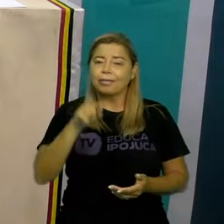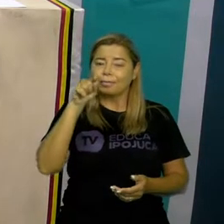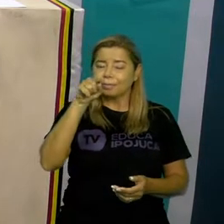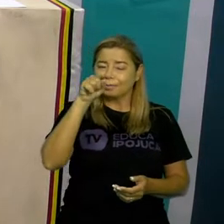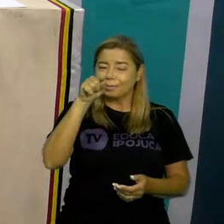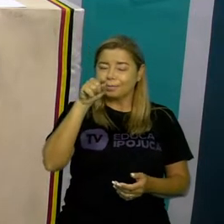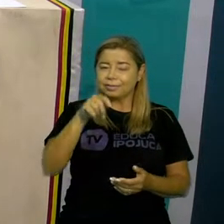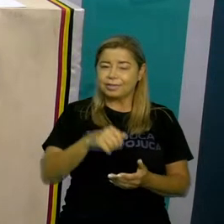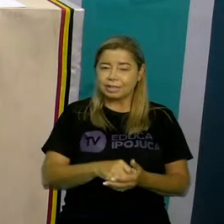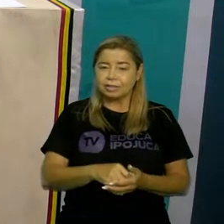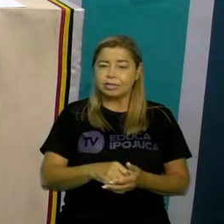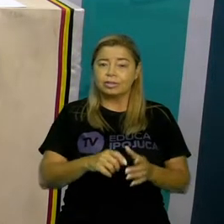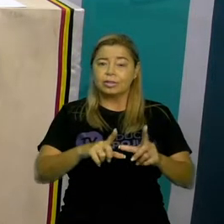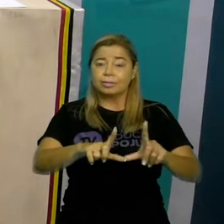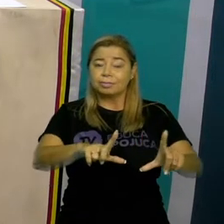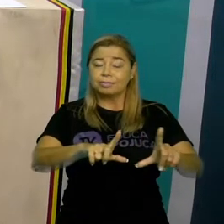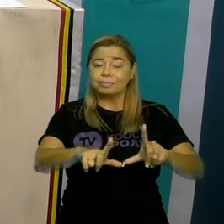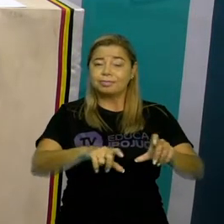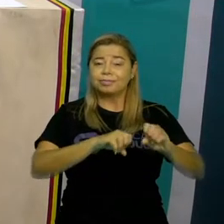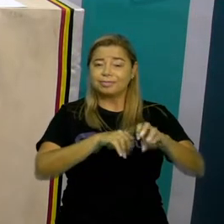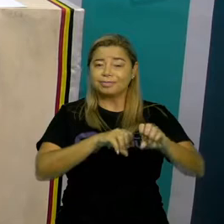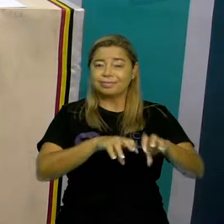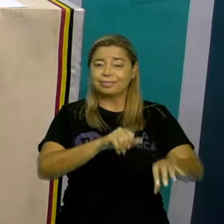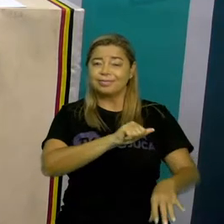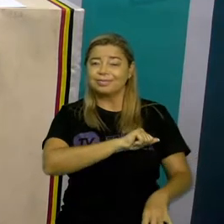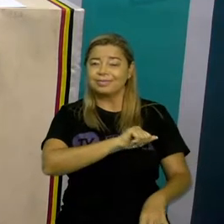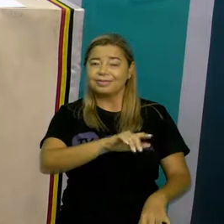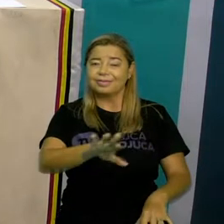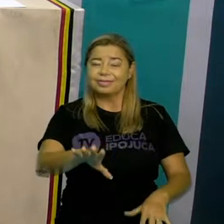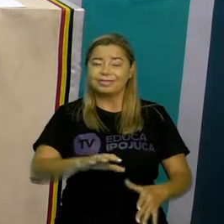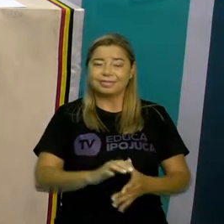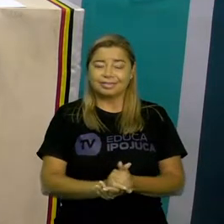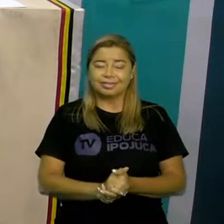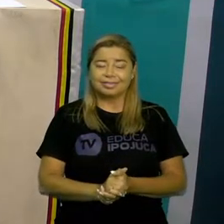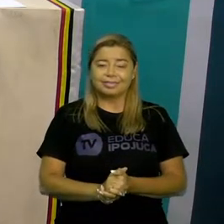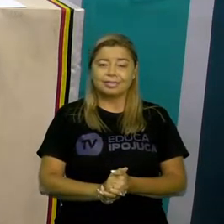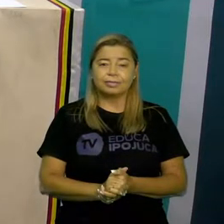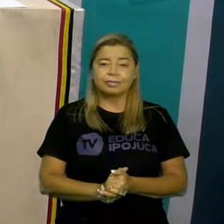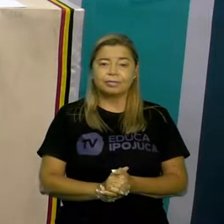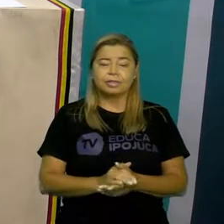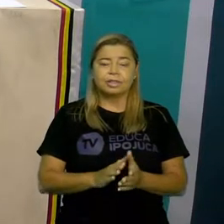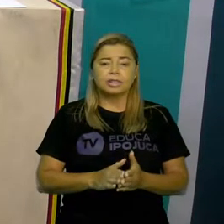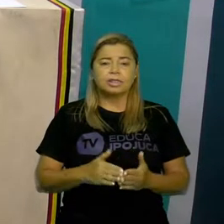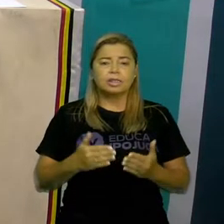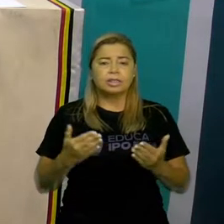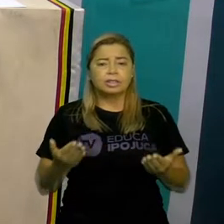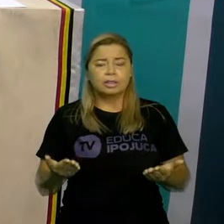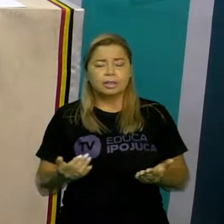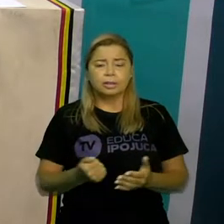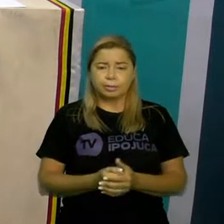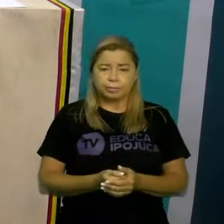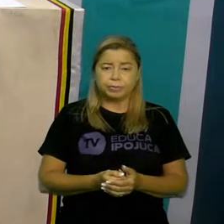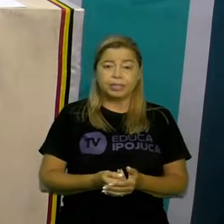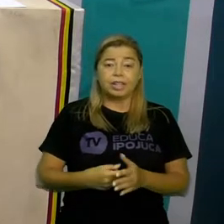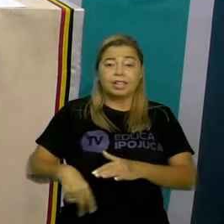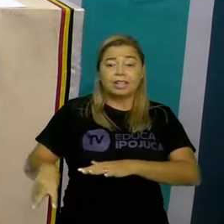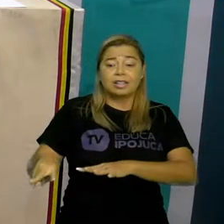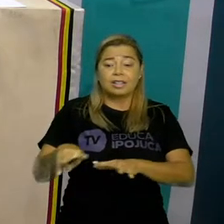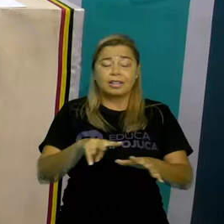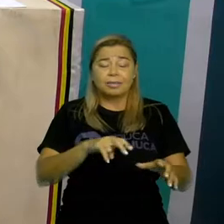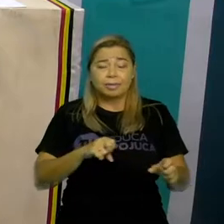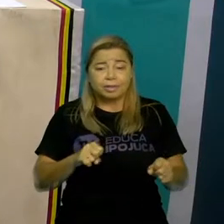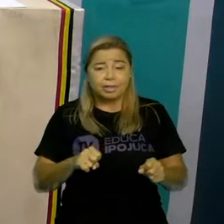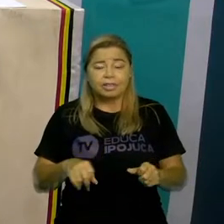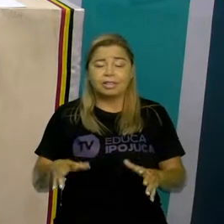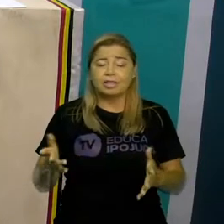vocês aqui na TV Educa Ipojuca. E como a gente vem falando desde o início